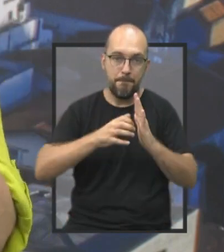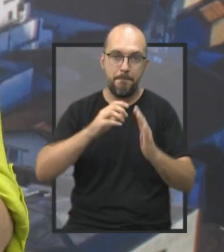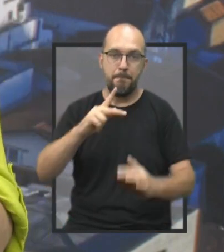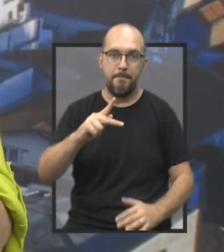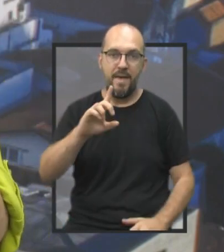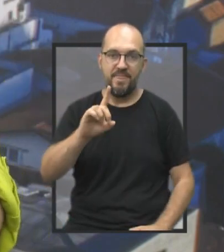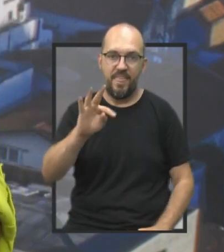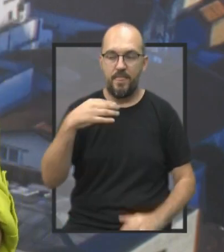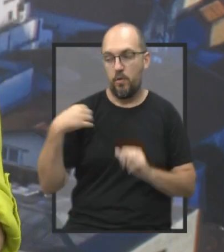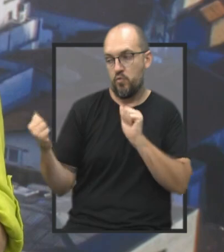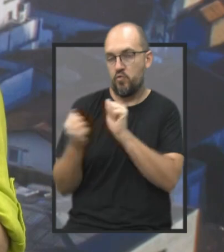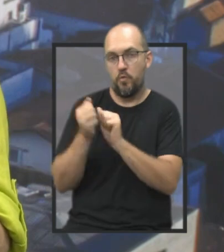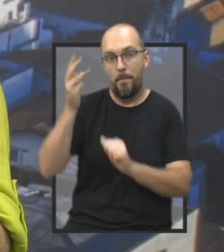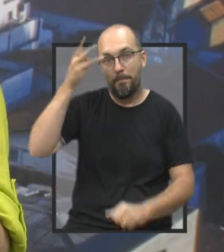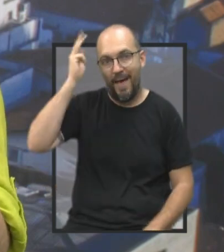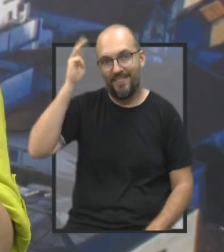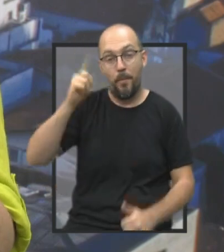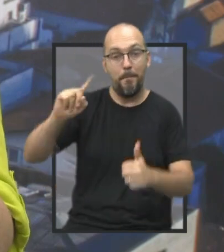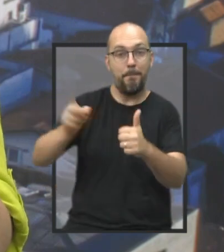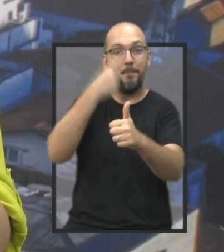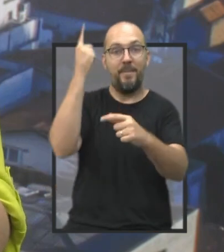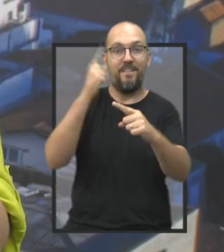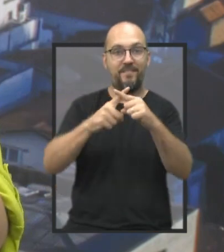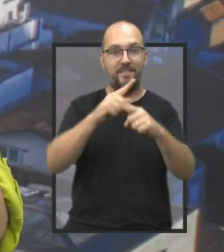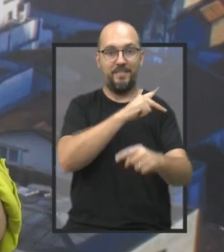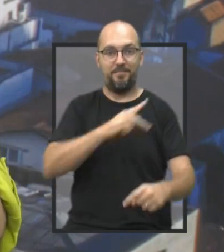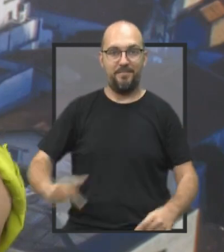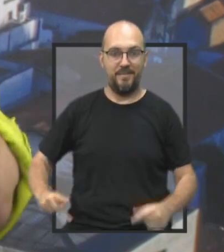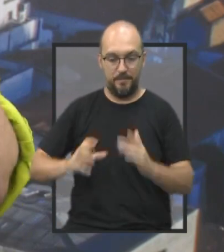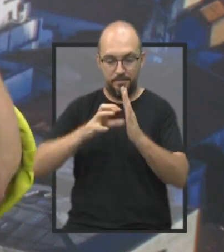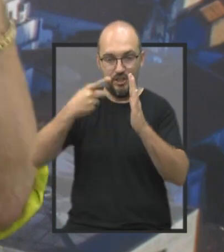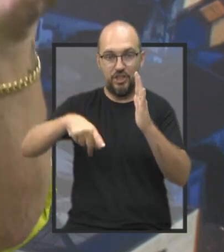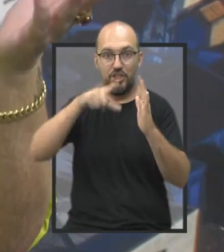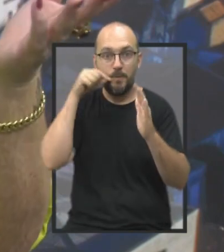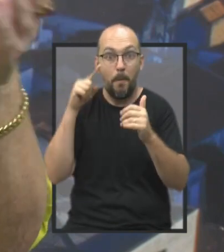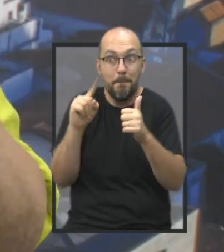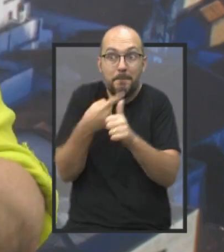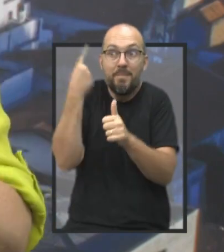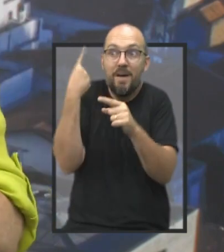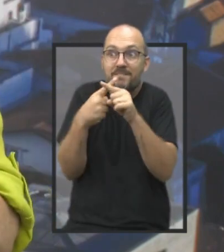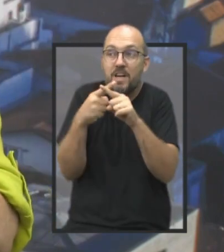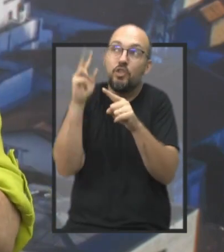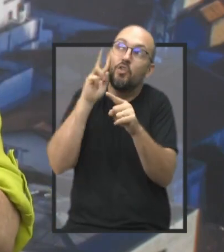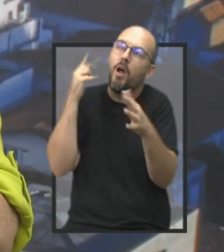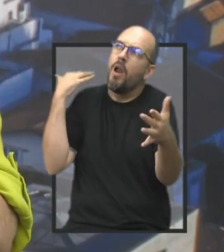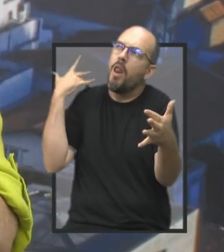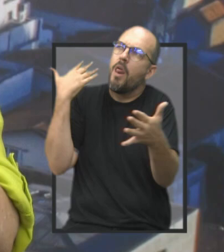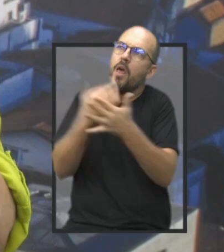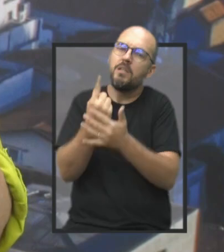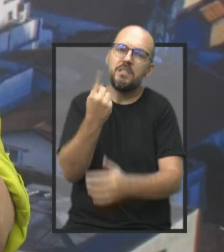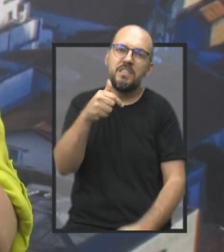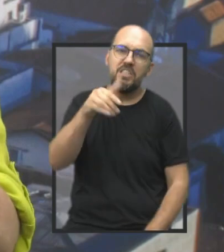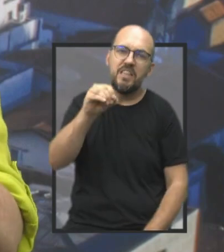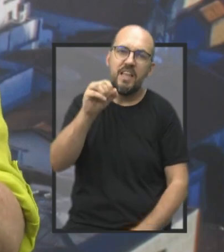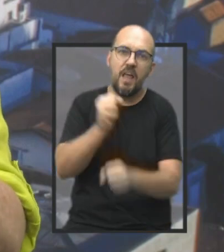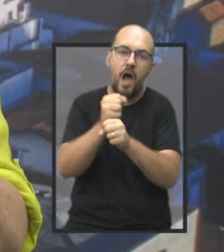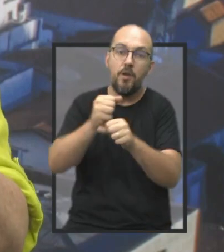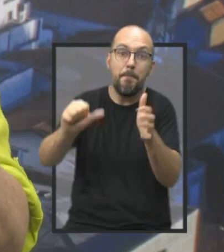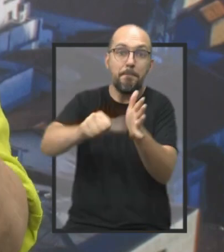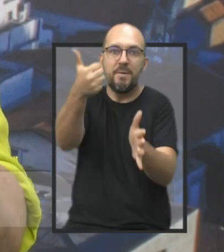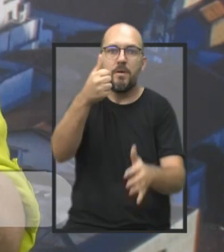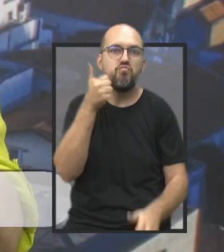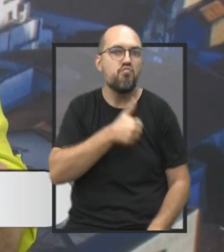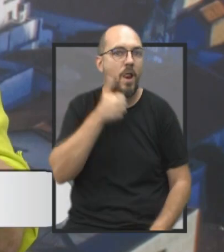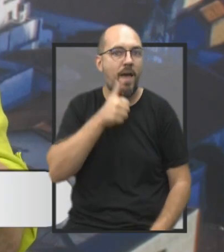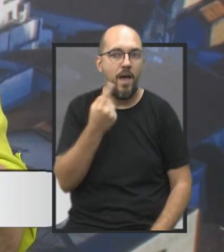Matheus. Isso é muito legal. Primeira vez uma mulher na presidência de um partido aqui em Jaú, na história, né, de 170 anos de Jaú. É a primeira vez